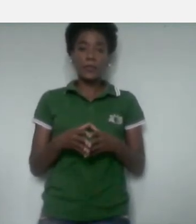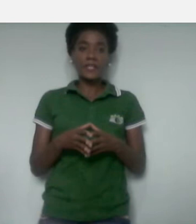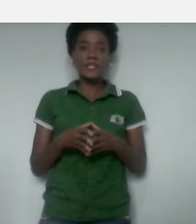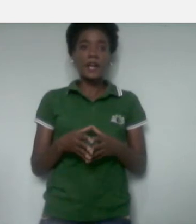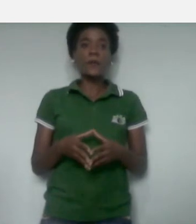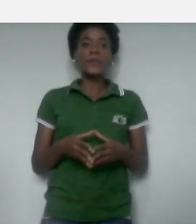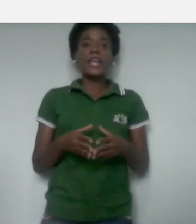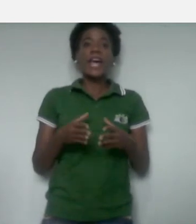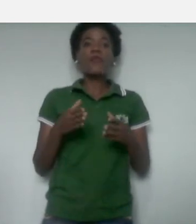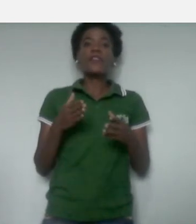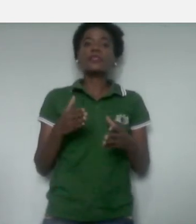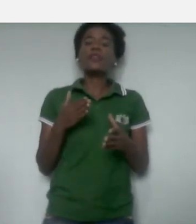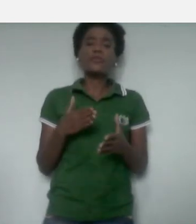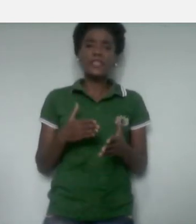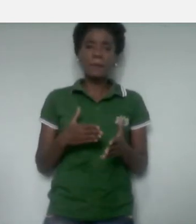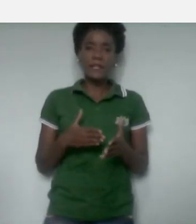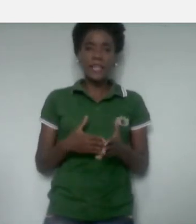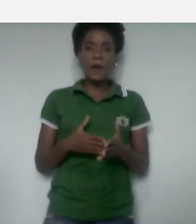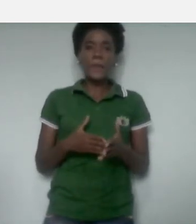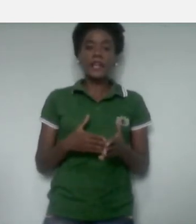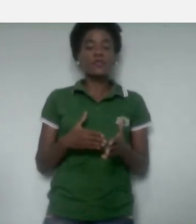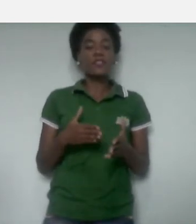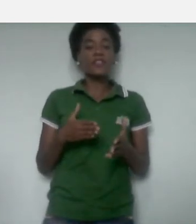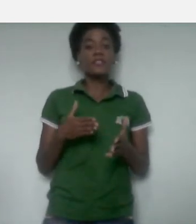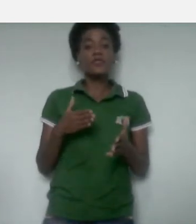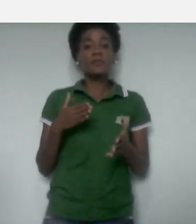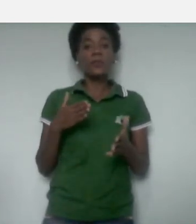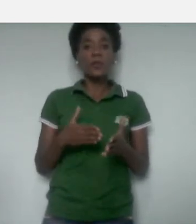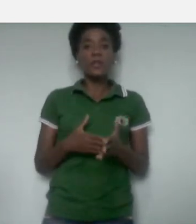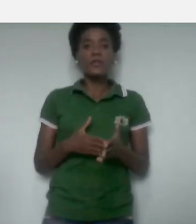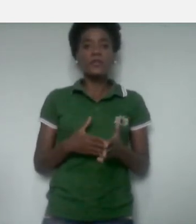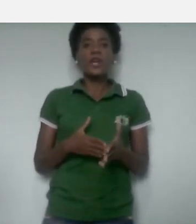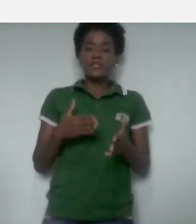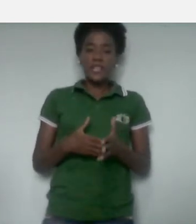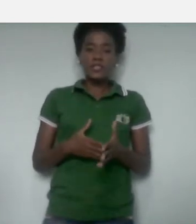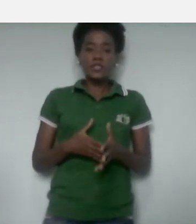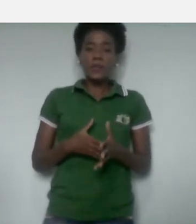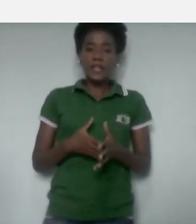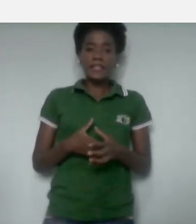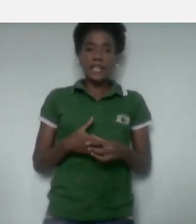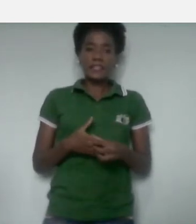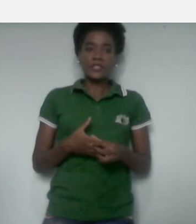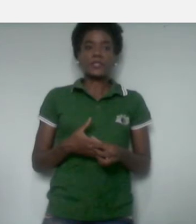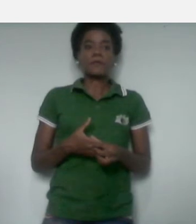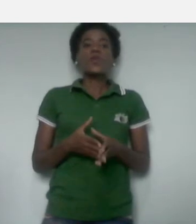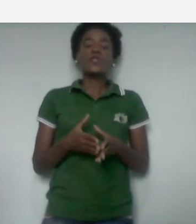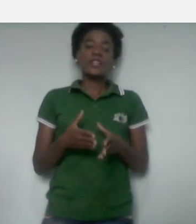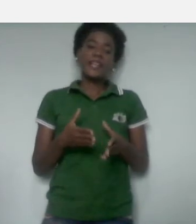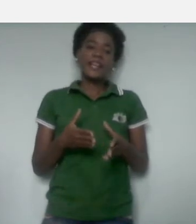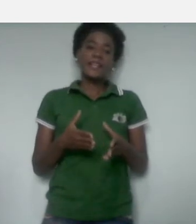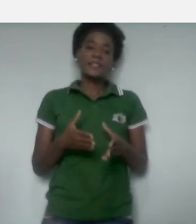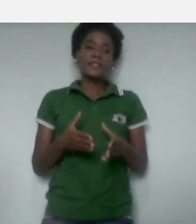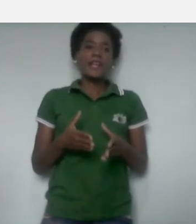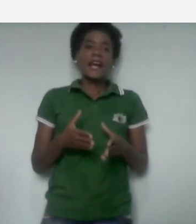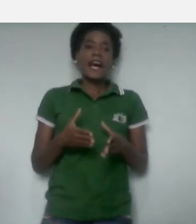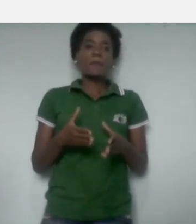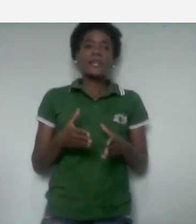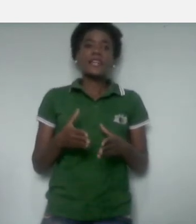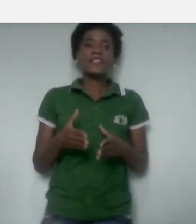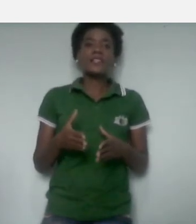da população, é um fator fundamental para que os serviços públicos sejam de qualidade. Os